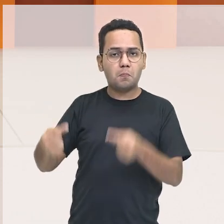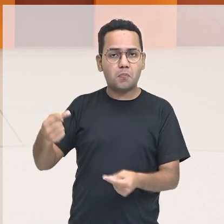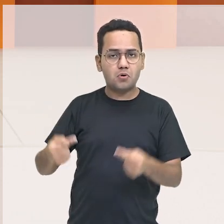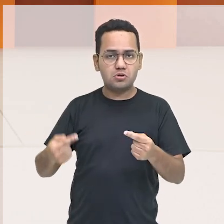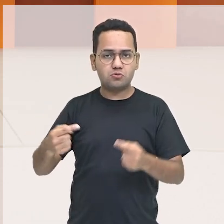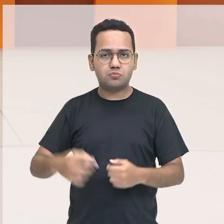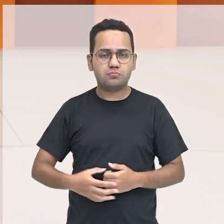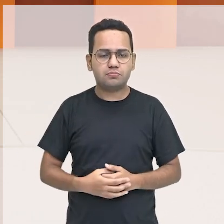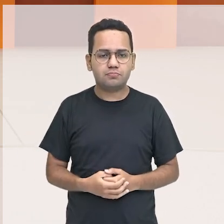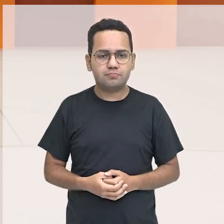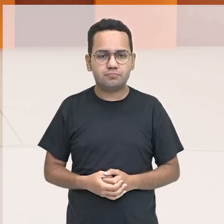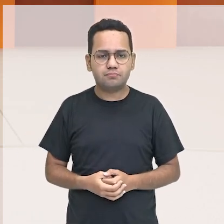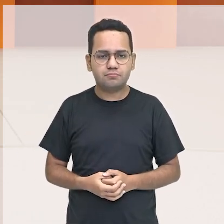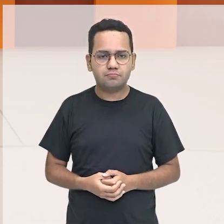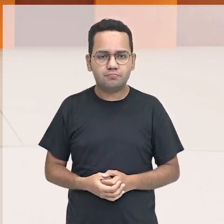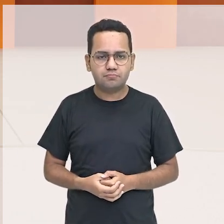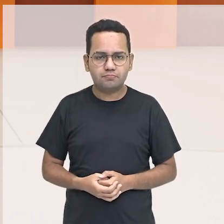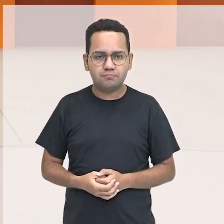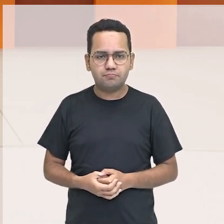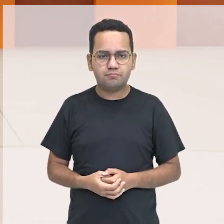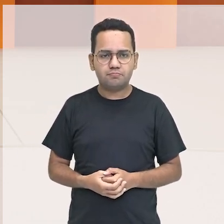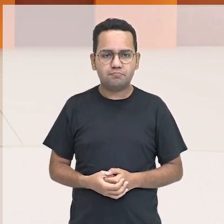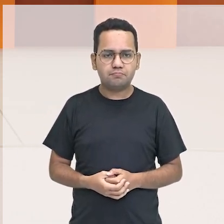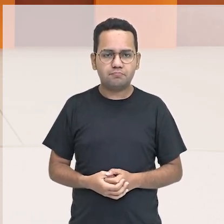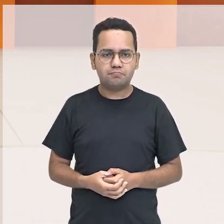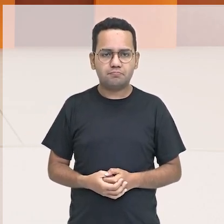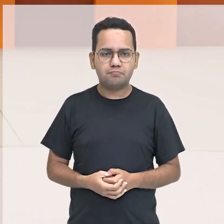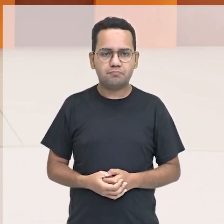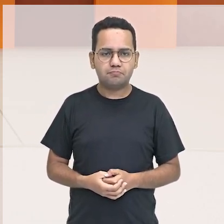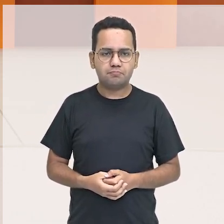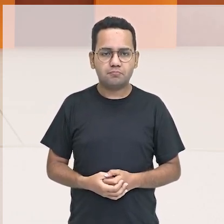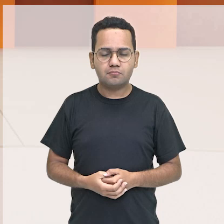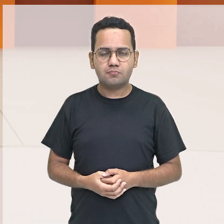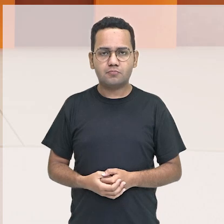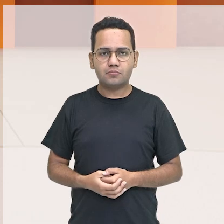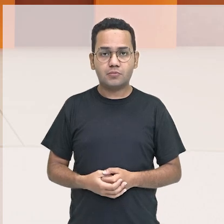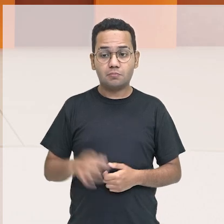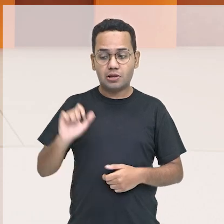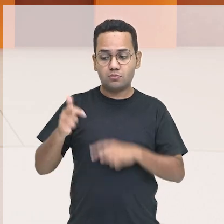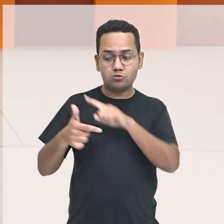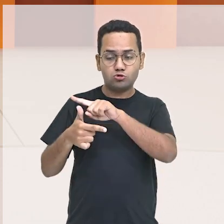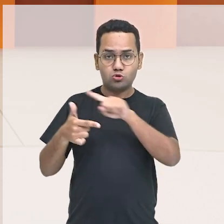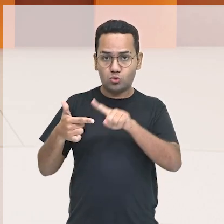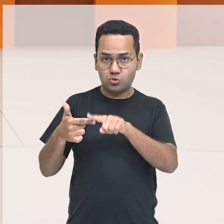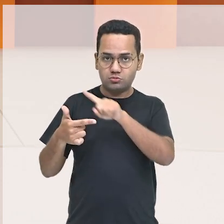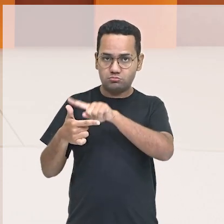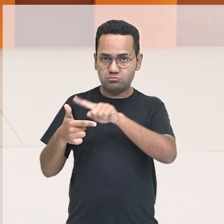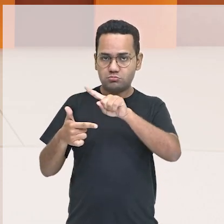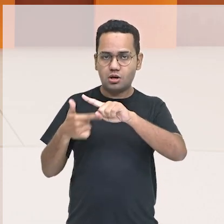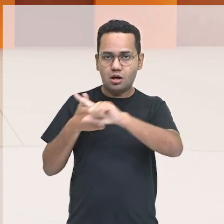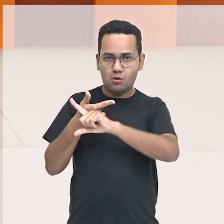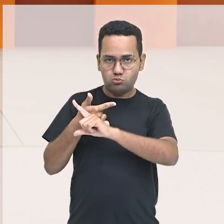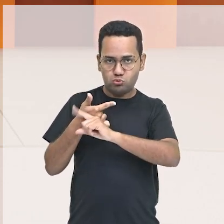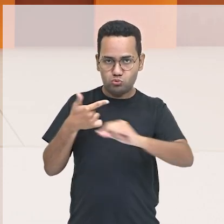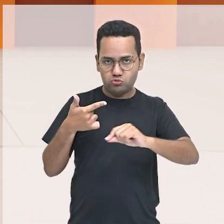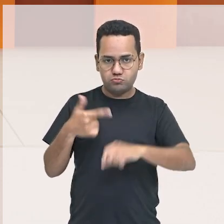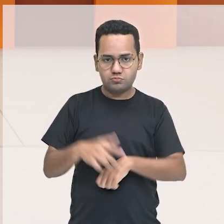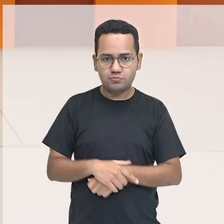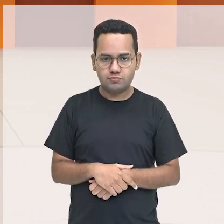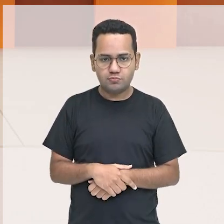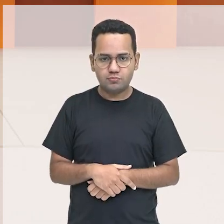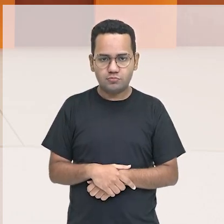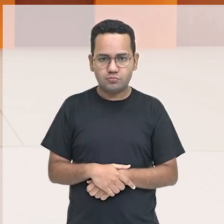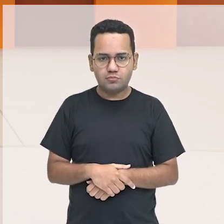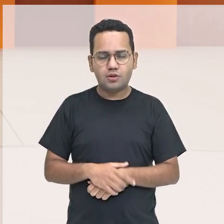político. Certo? Então, para o Karl Marx e o Durkheim, que tem uma